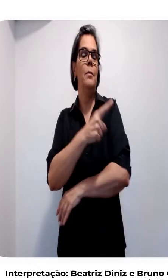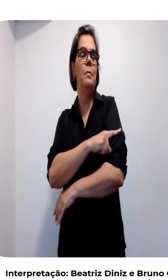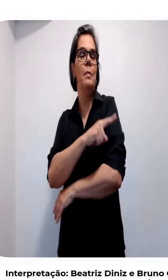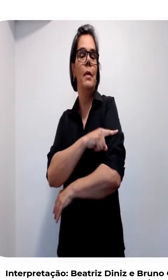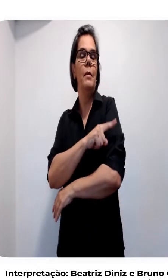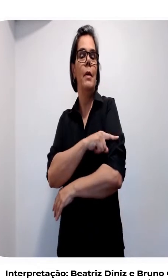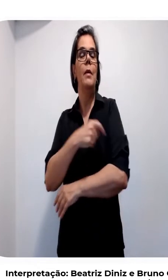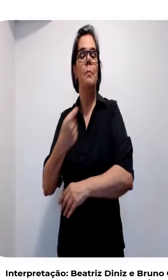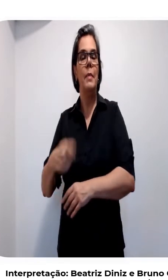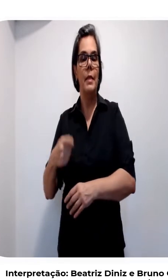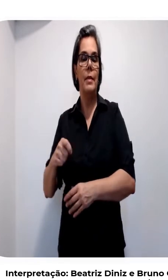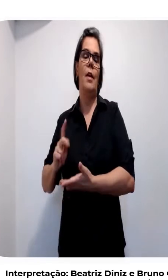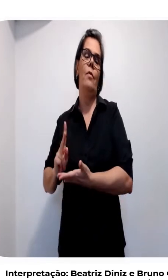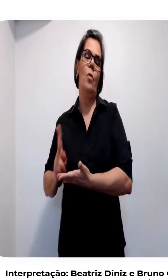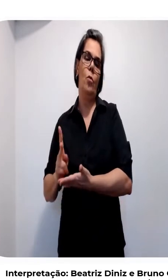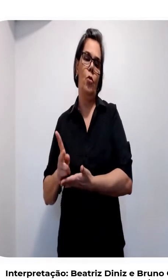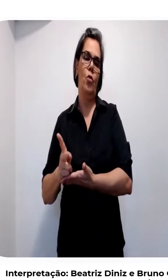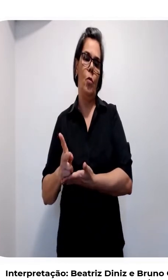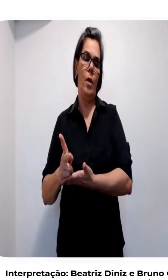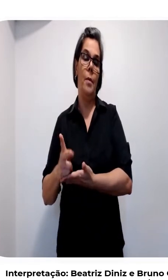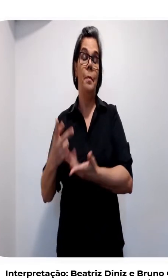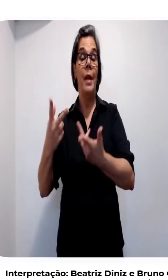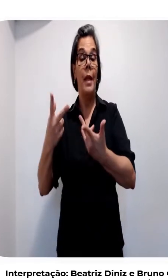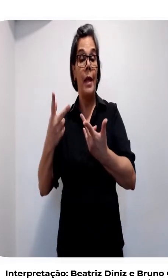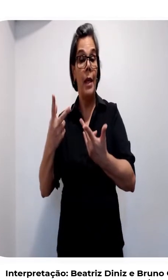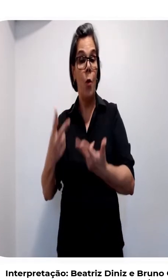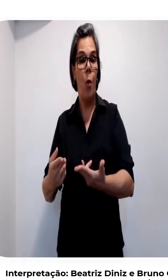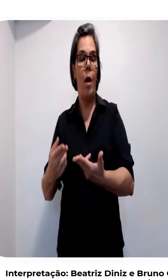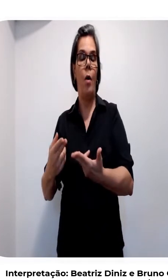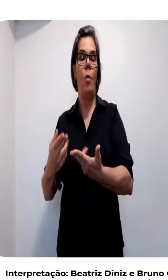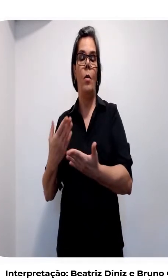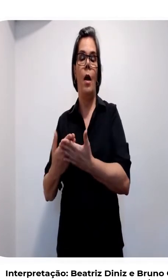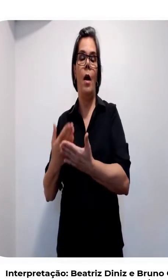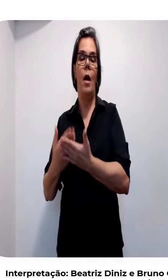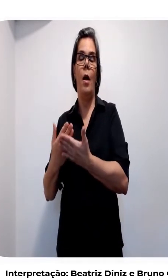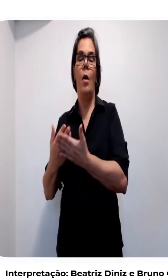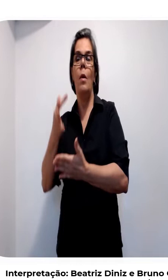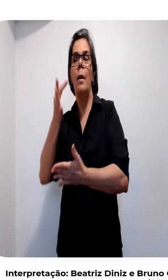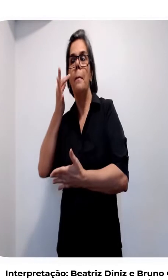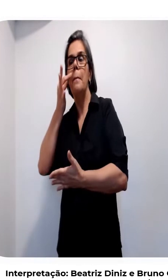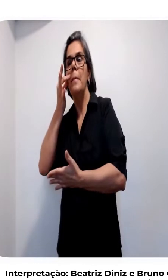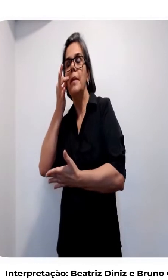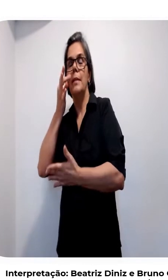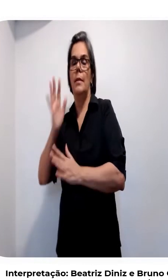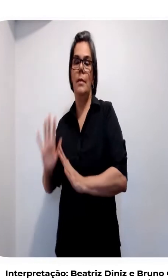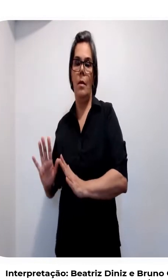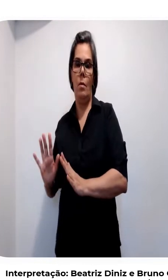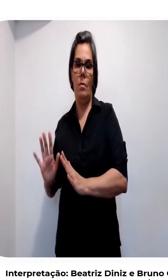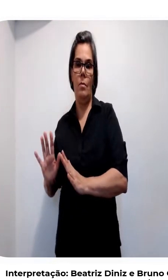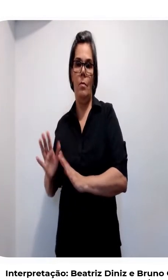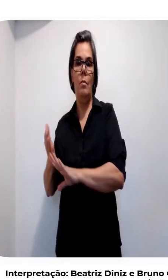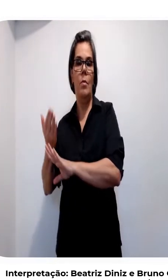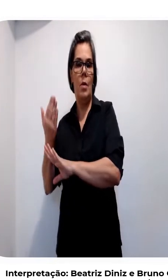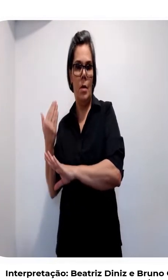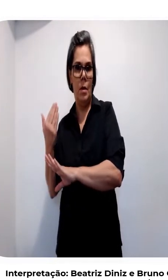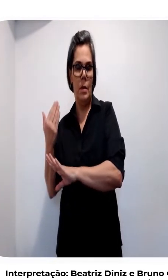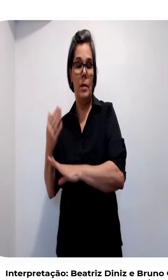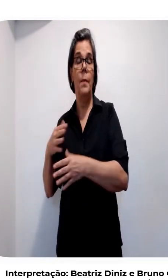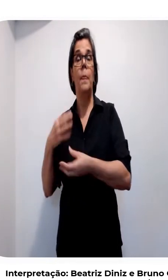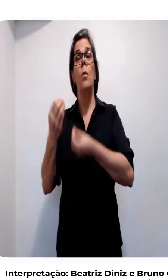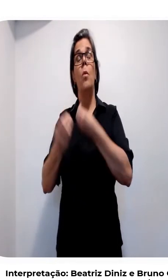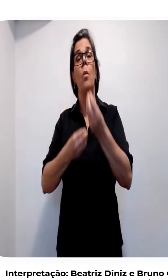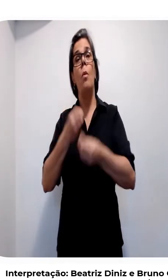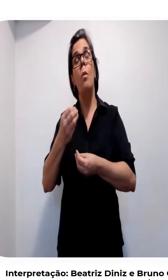aulas presenciais. Então, que a gente conseguisse promover os avanços das crianças, né, no processo de aprendizagem de